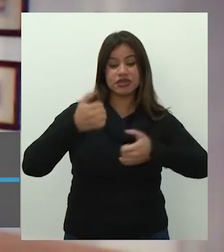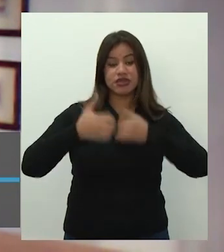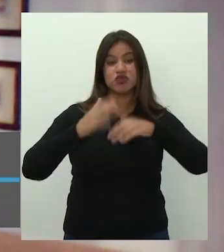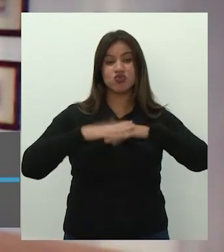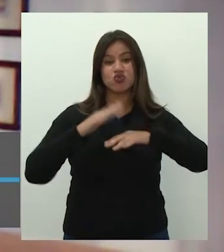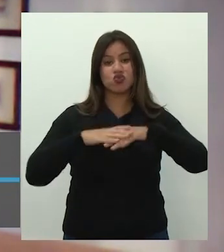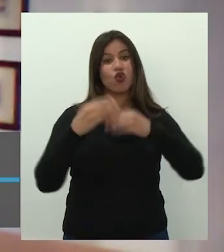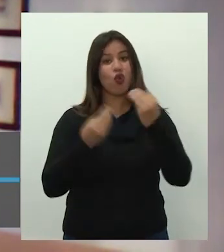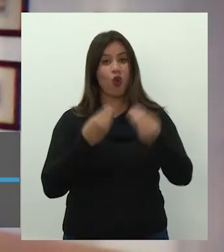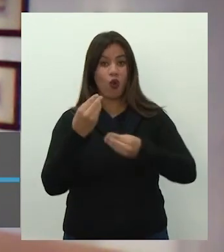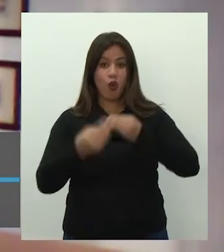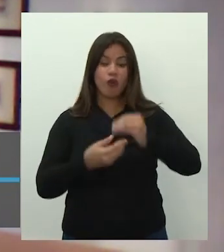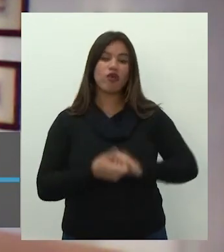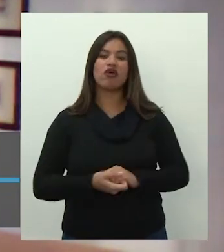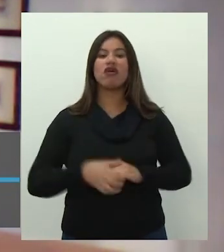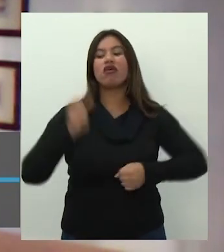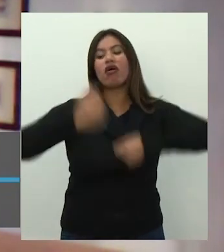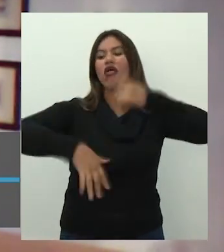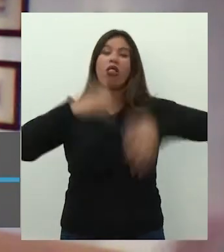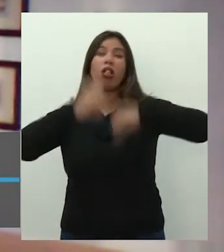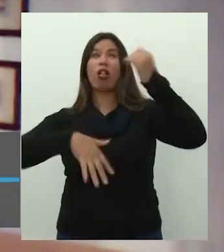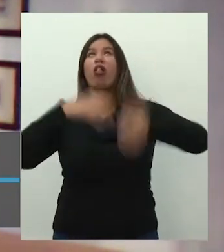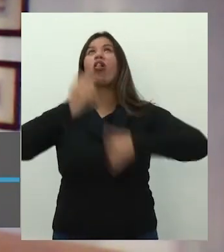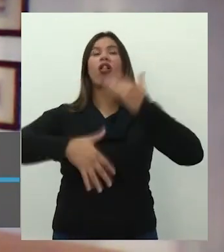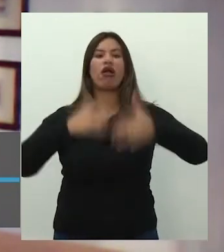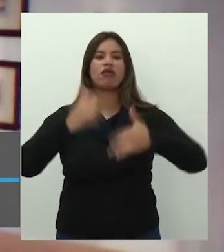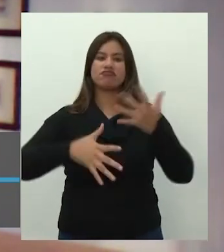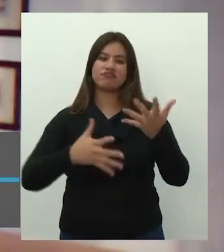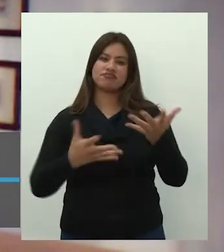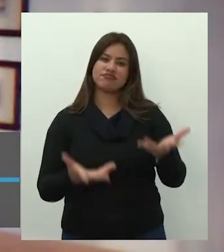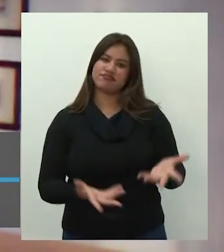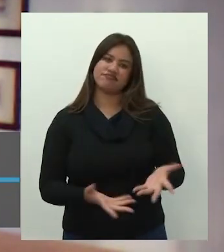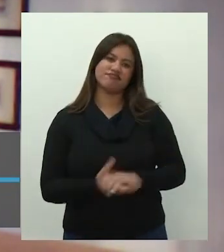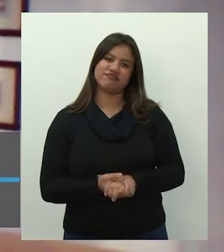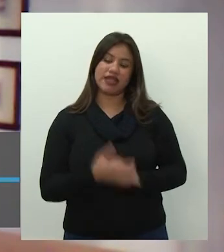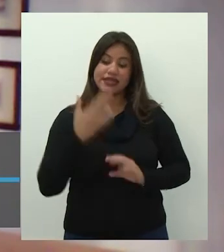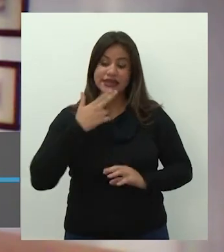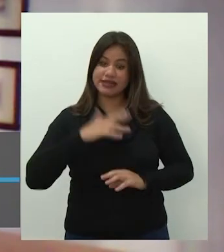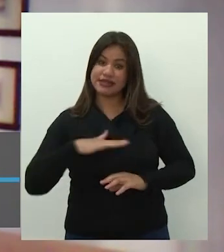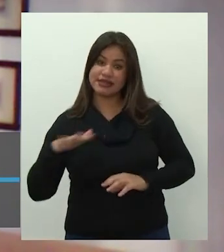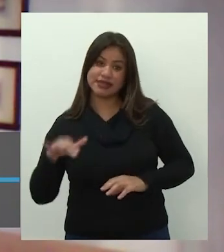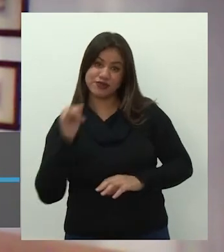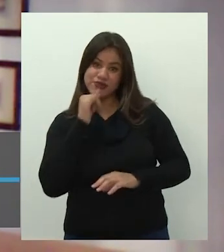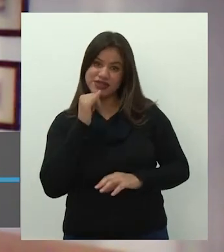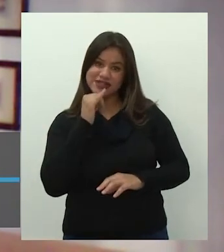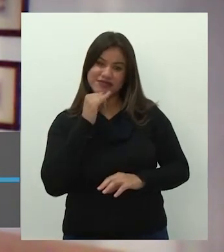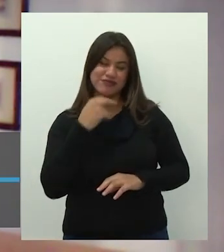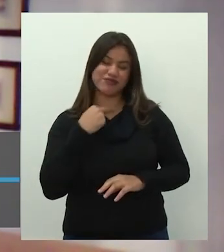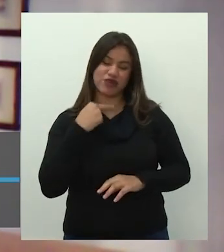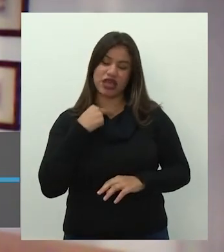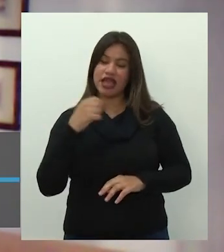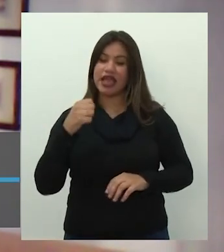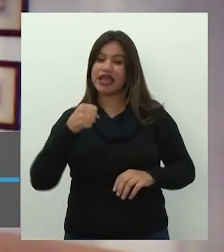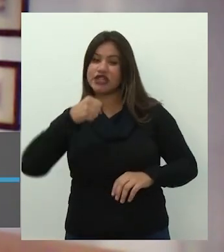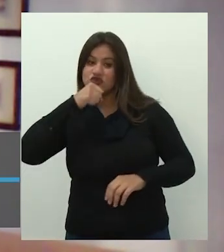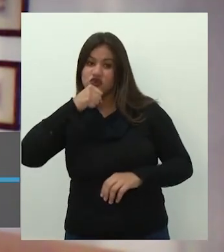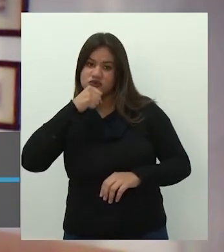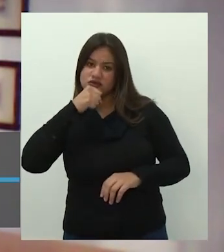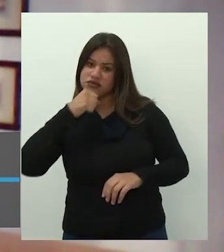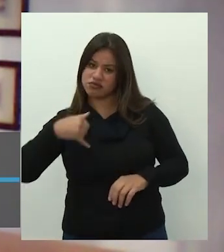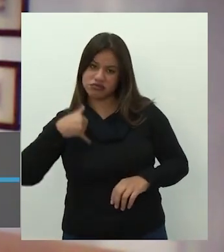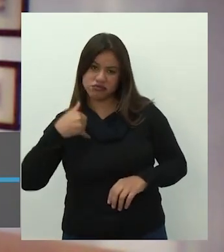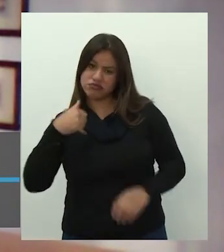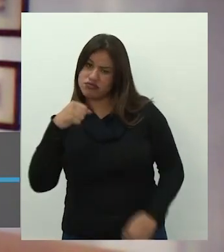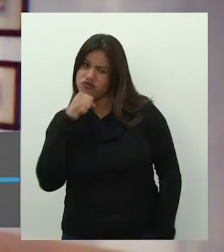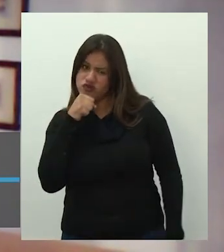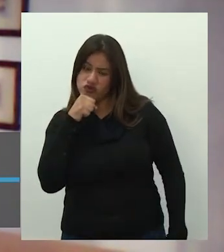para explicar igualzinho a gente explica para uma criança. O idoso não é uma criança, o idoso é